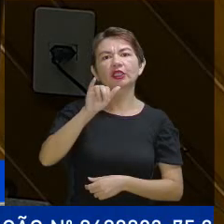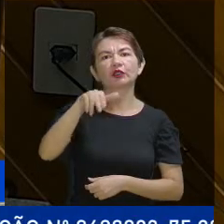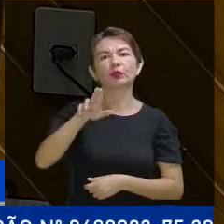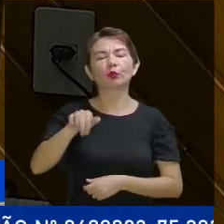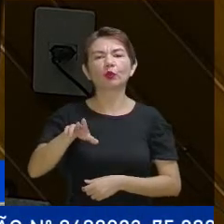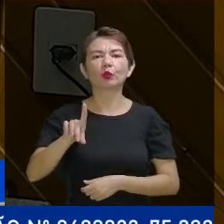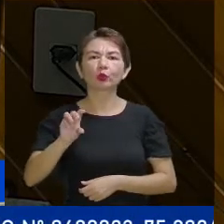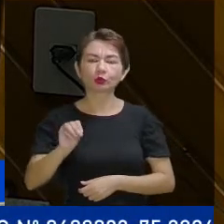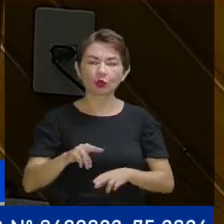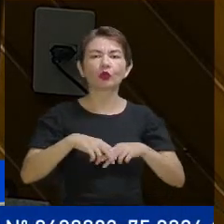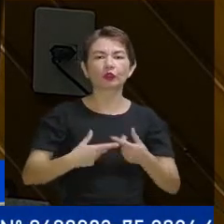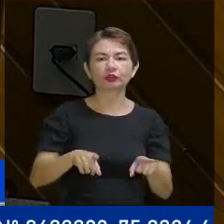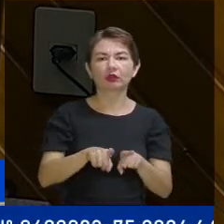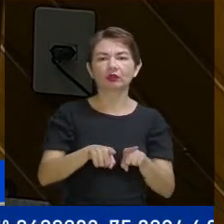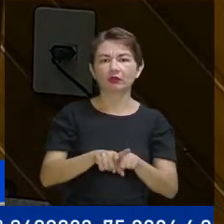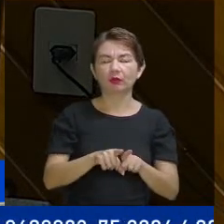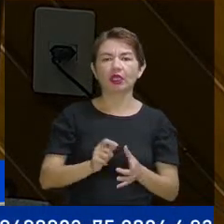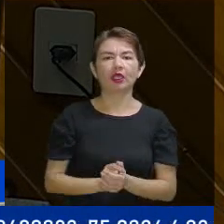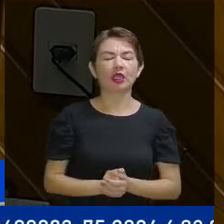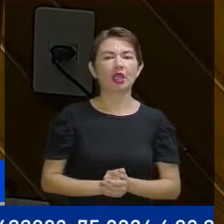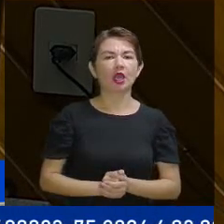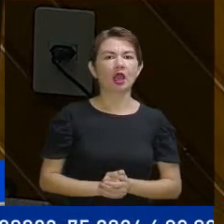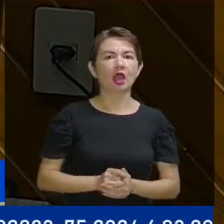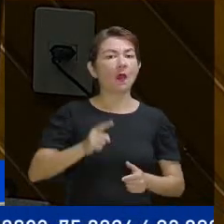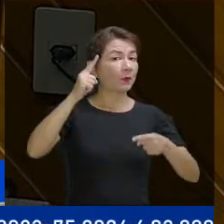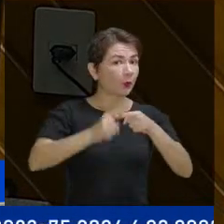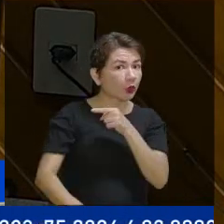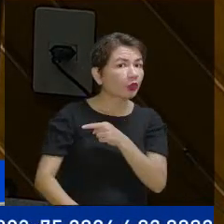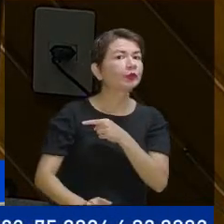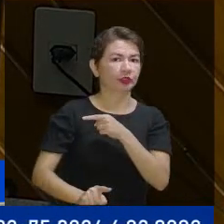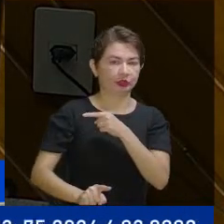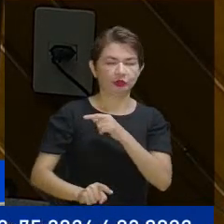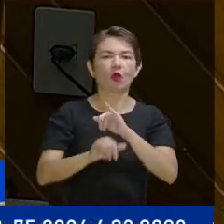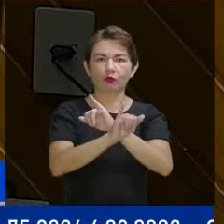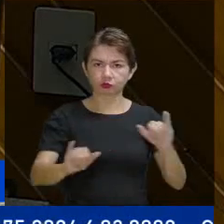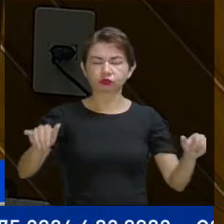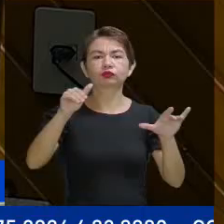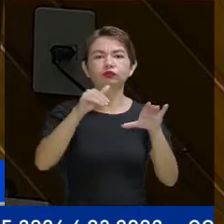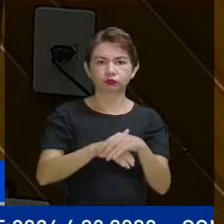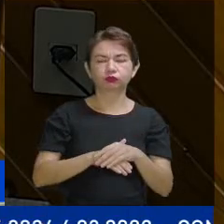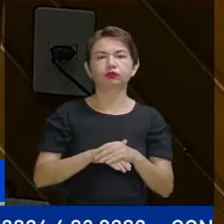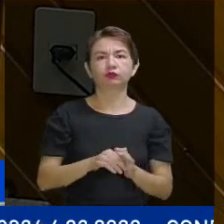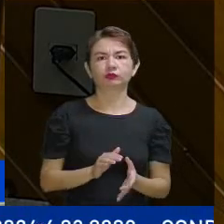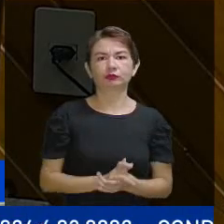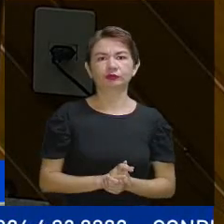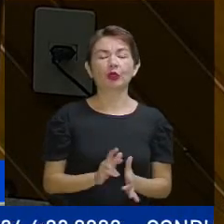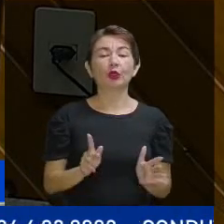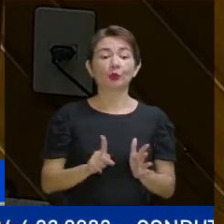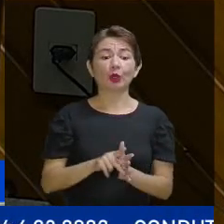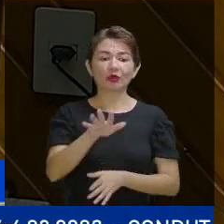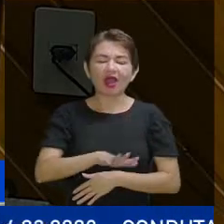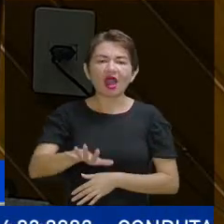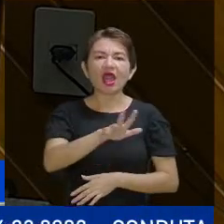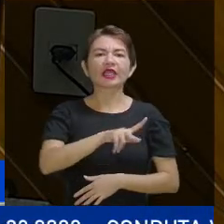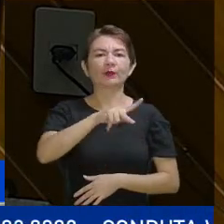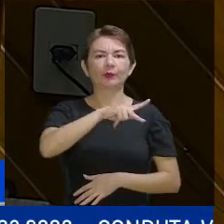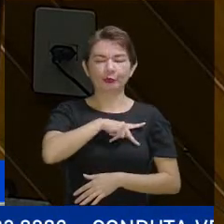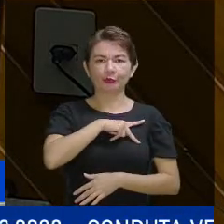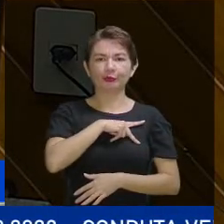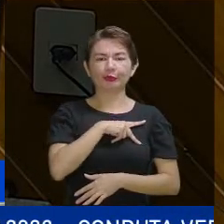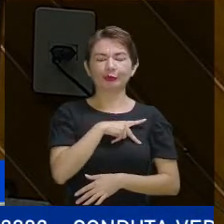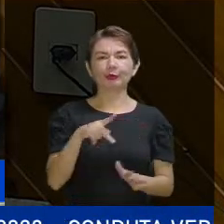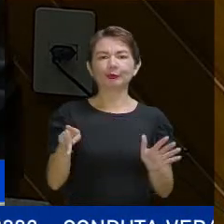Alencar, teria incorrido em conduta vedada por utilizar indevidamente recursos públicos para